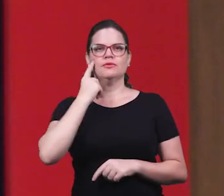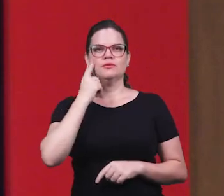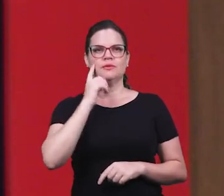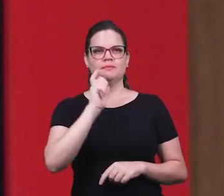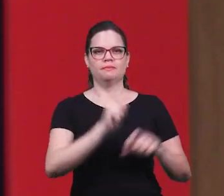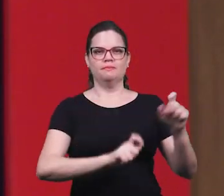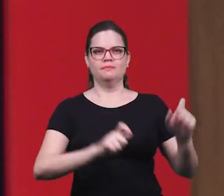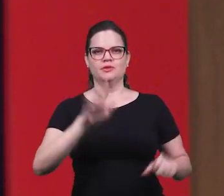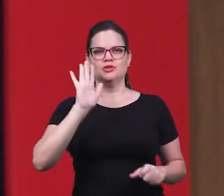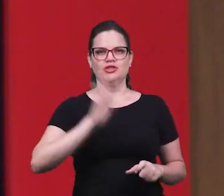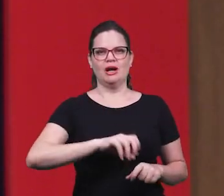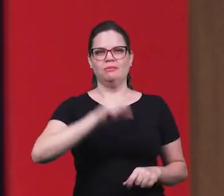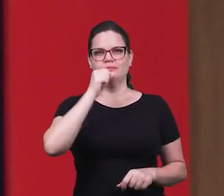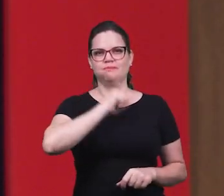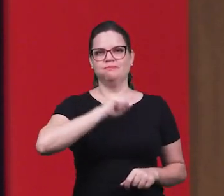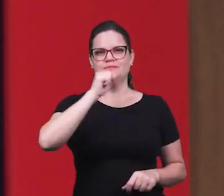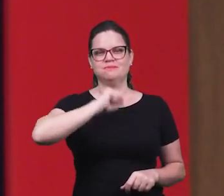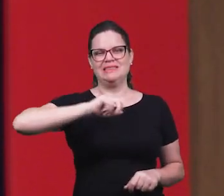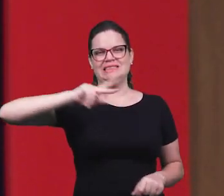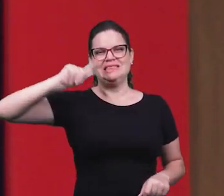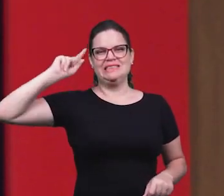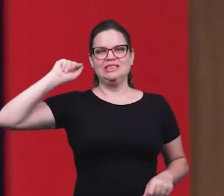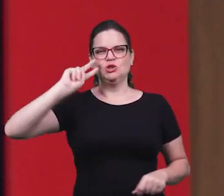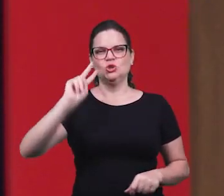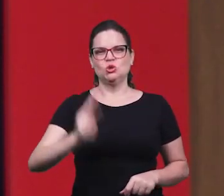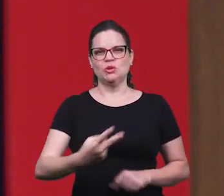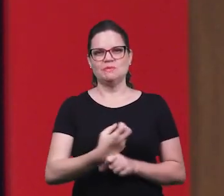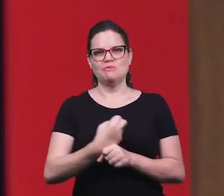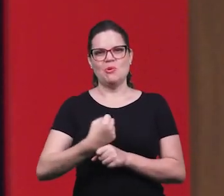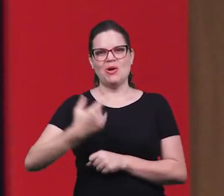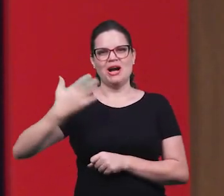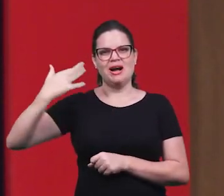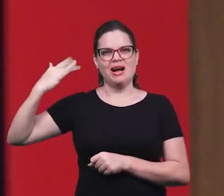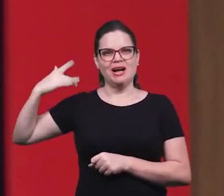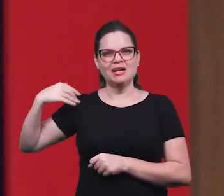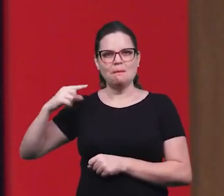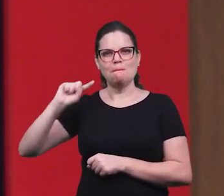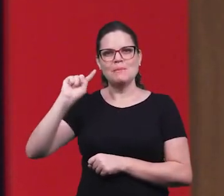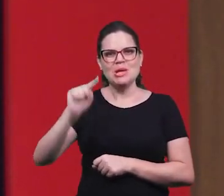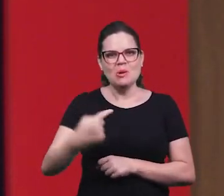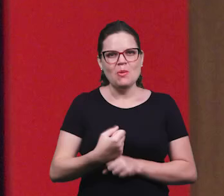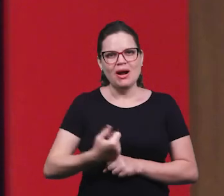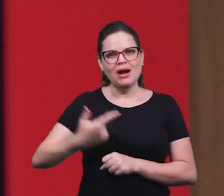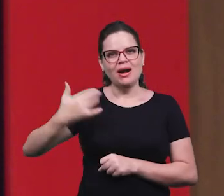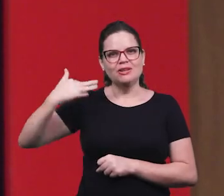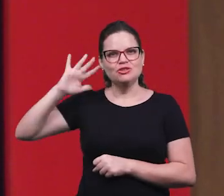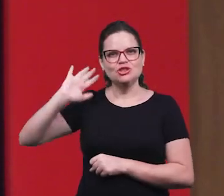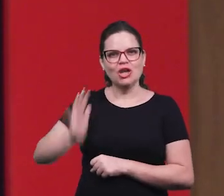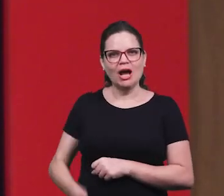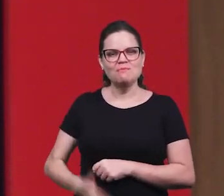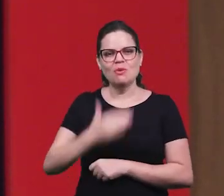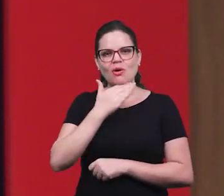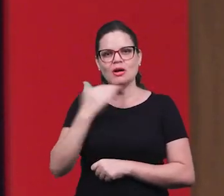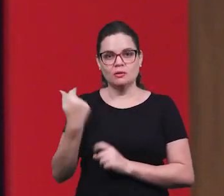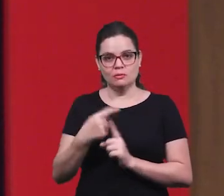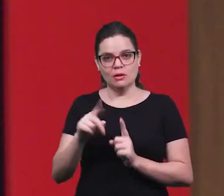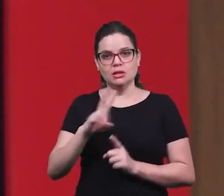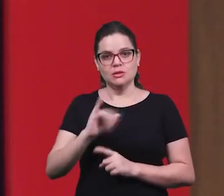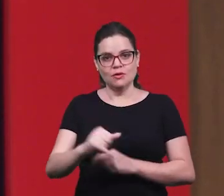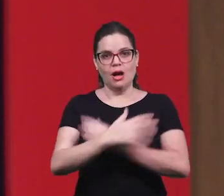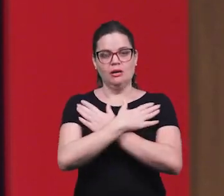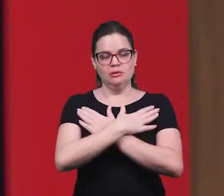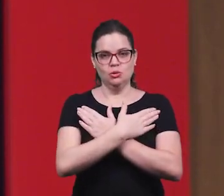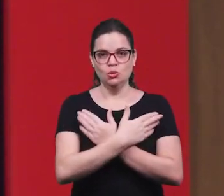já faleceram há 1000 anos atrás, 2000 anos atrás, mas que serão ressuscitados. A palavra do Senhor nos fala